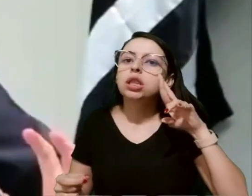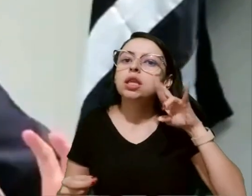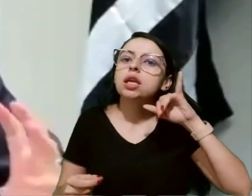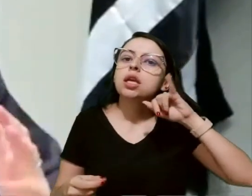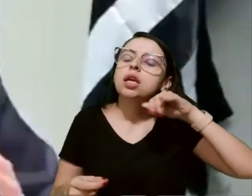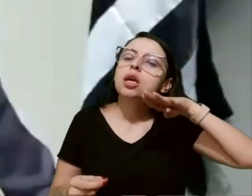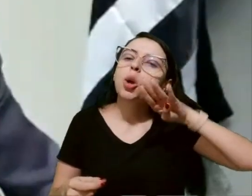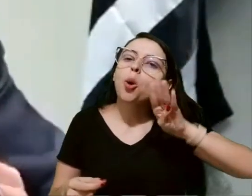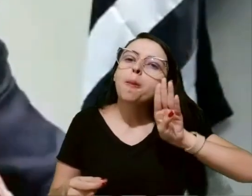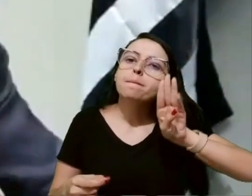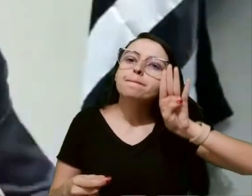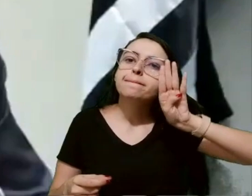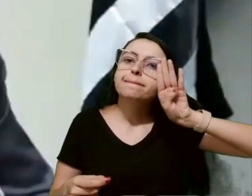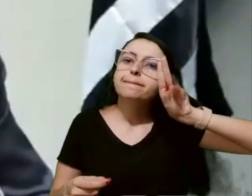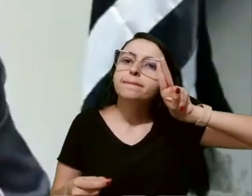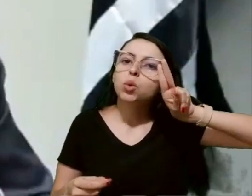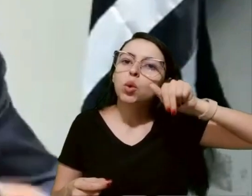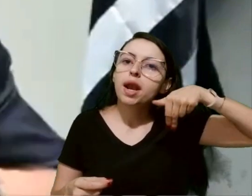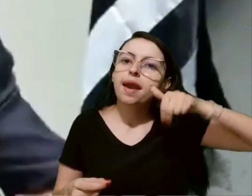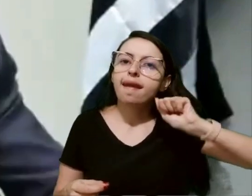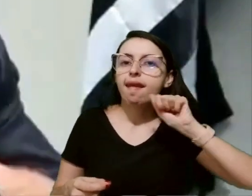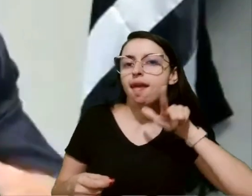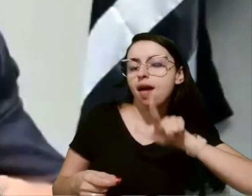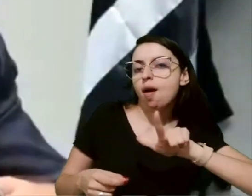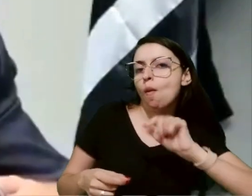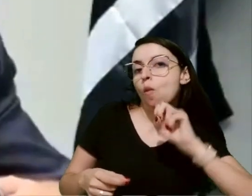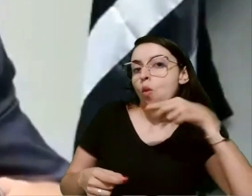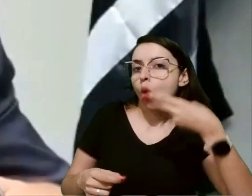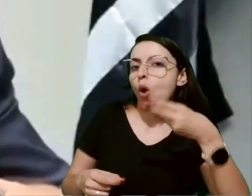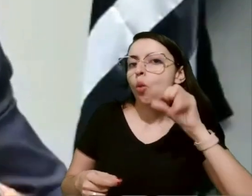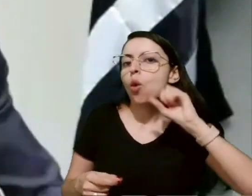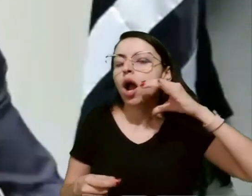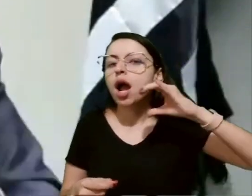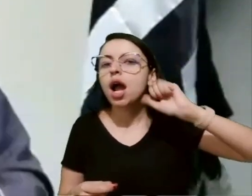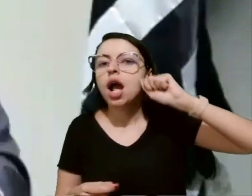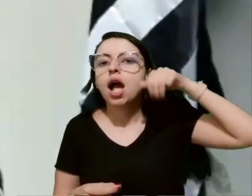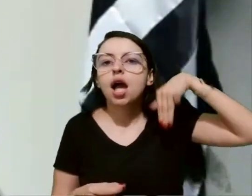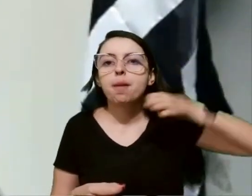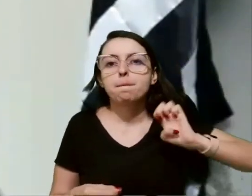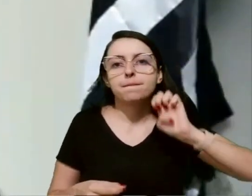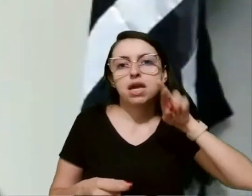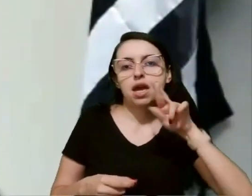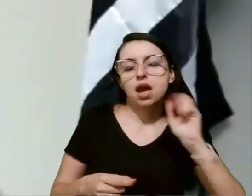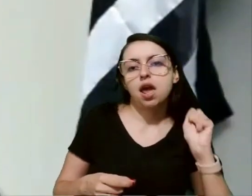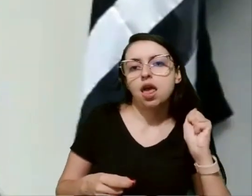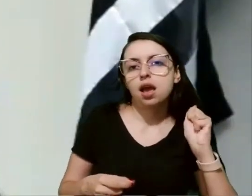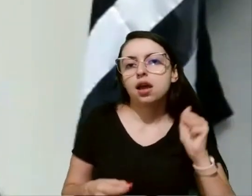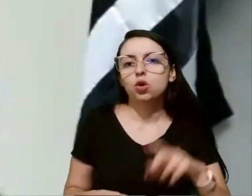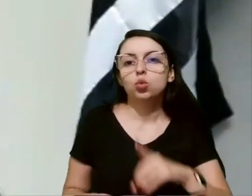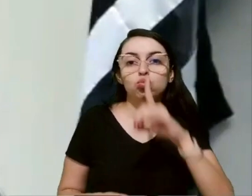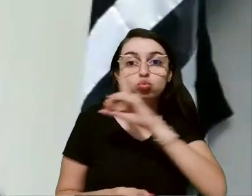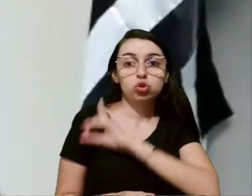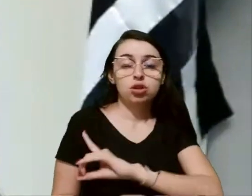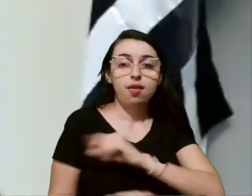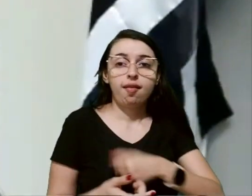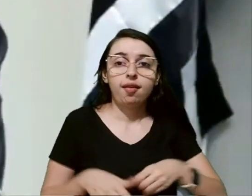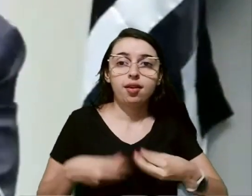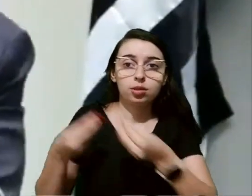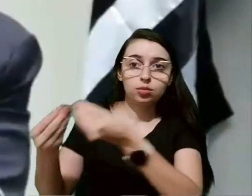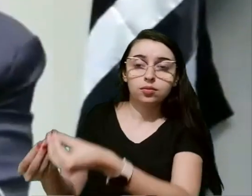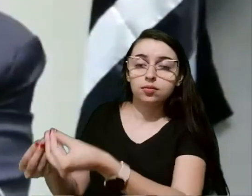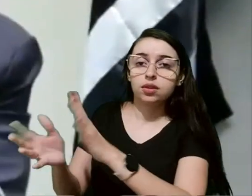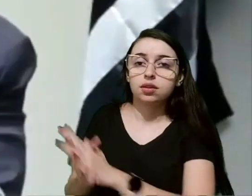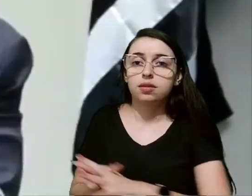parcela que tem uma visão mais dissuasória ou mais persecutória do direito, né, dar ênfase a esse lado e não ao